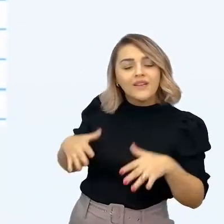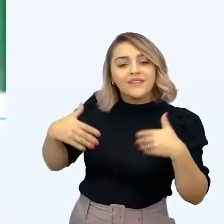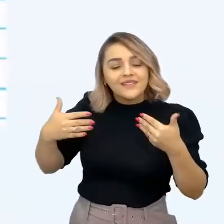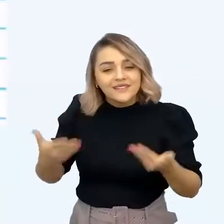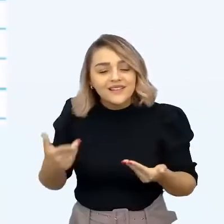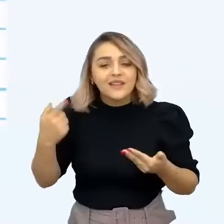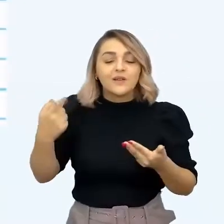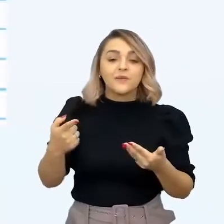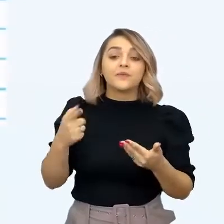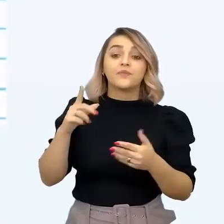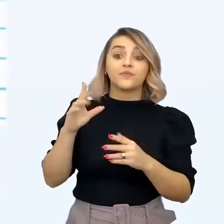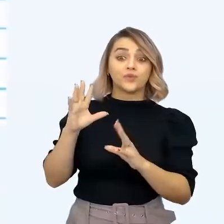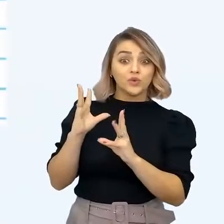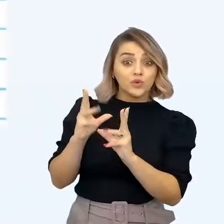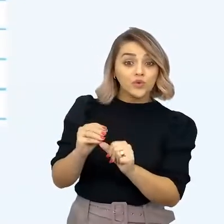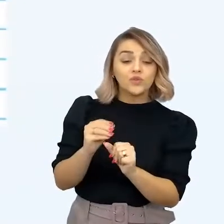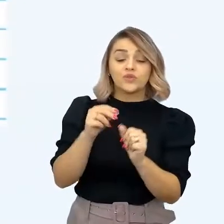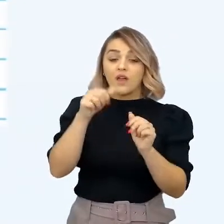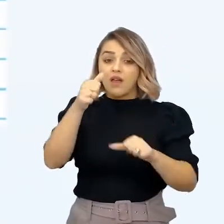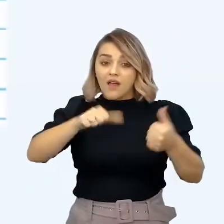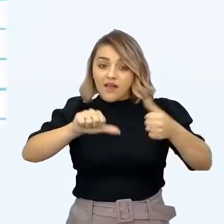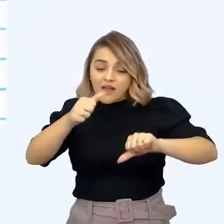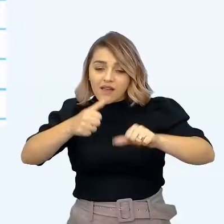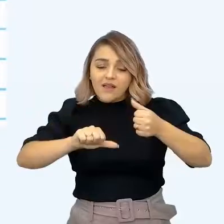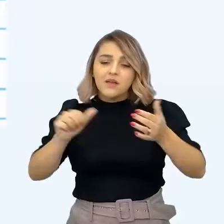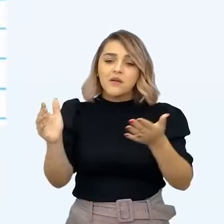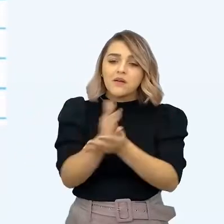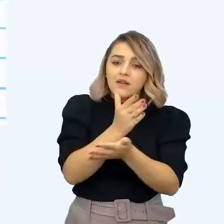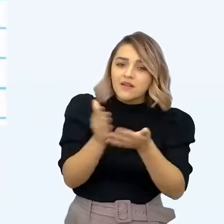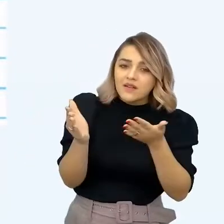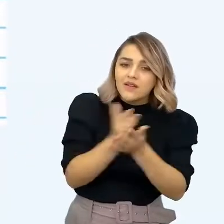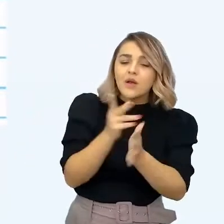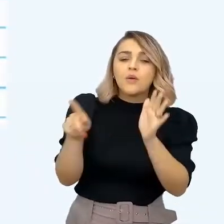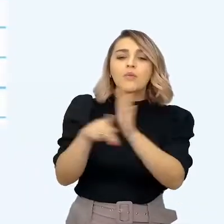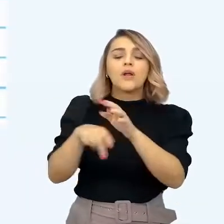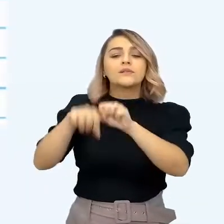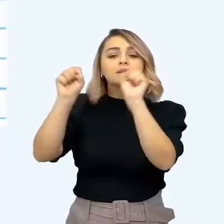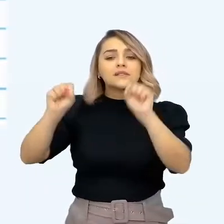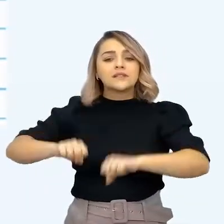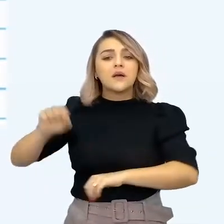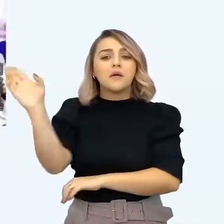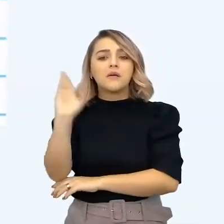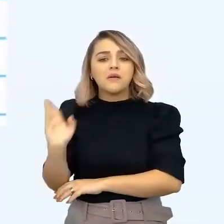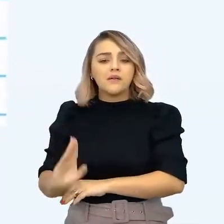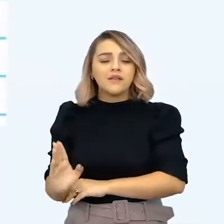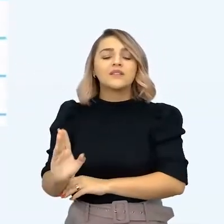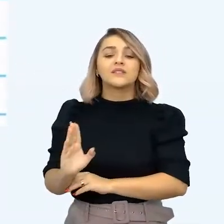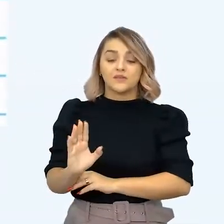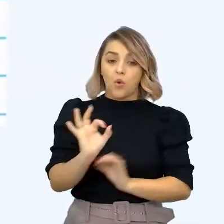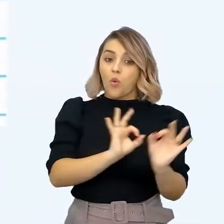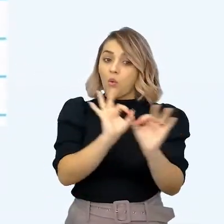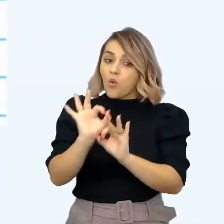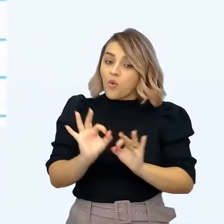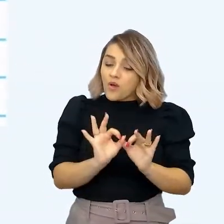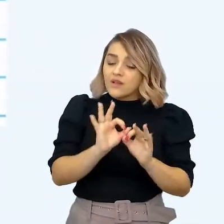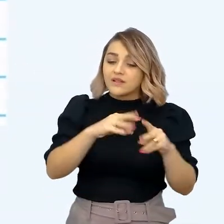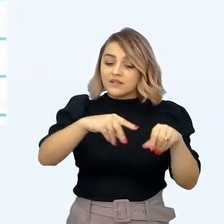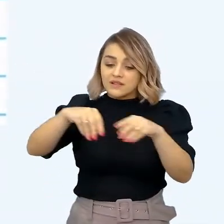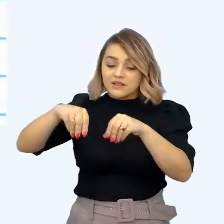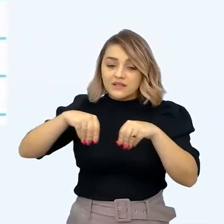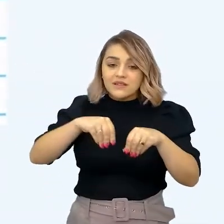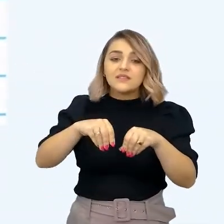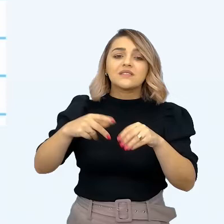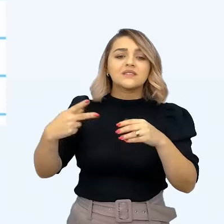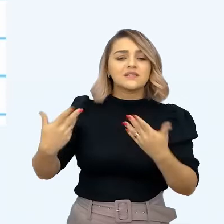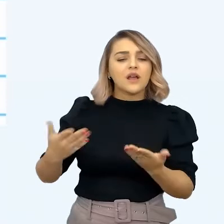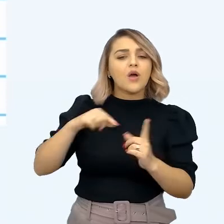analisado é categorizado de acordo com a classificação de solos do Sistema Brasileiro de Classificação de Solos. O propósito da pedologia é